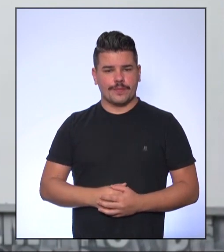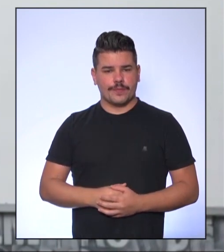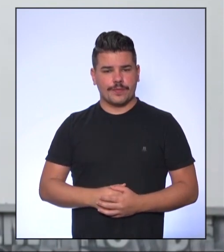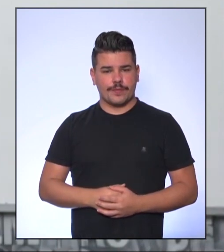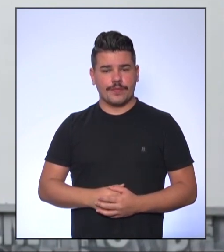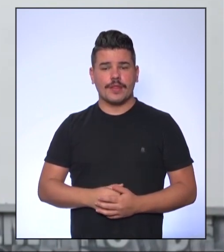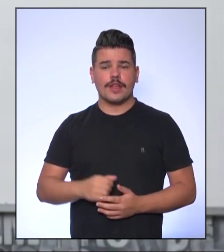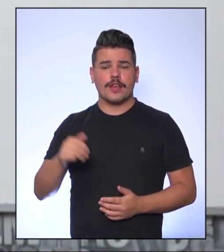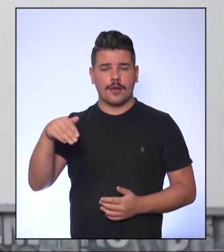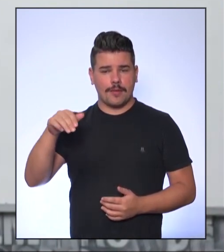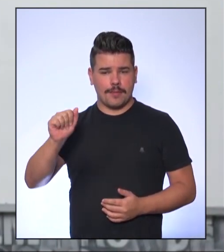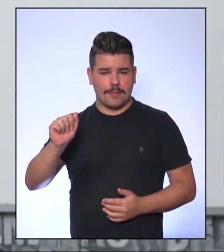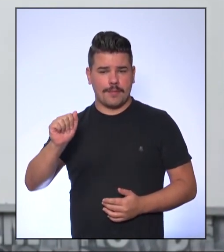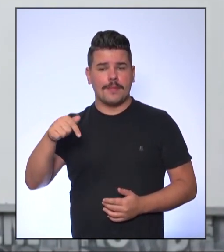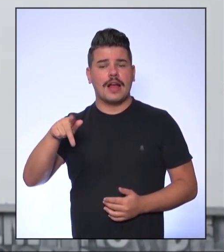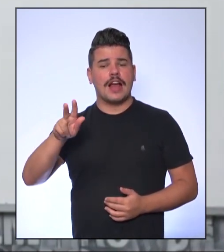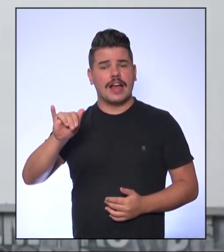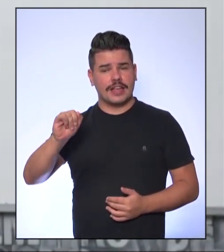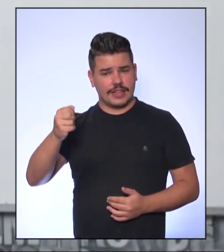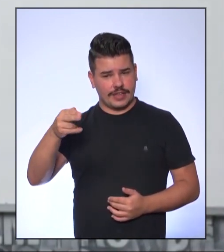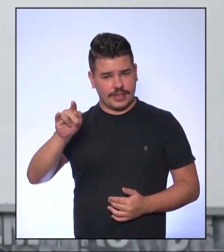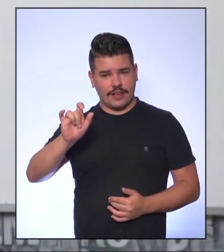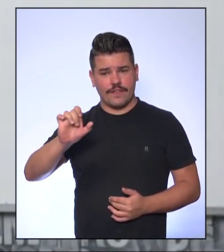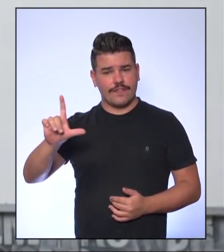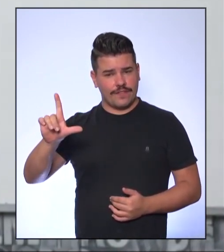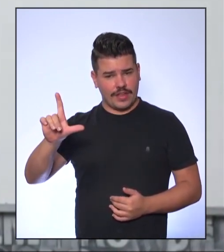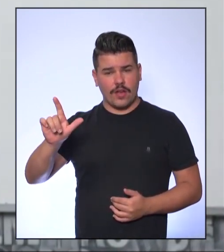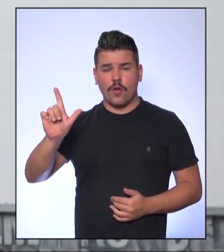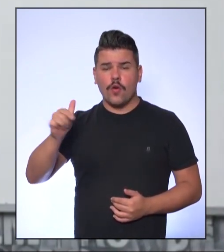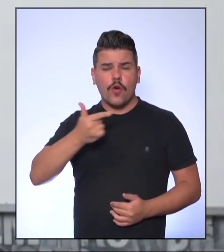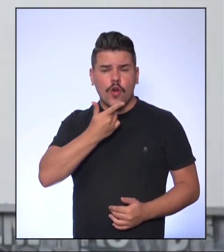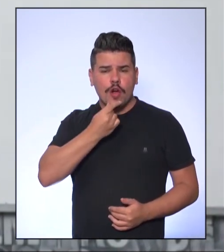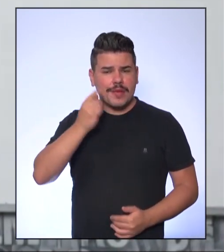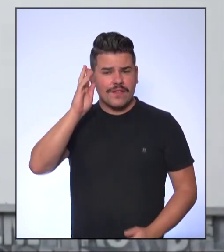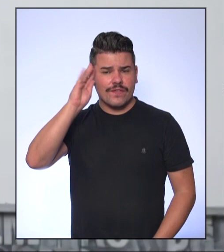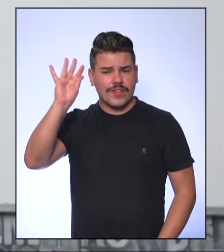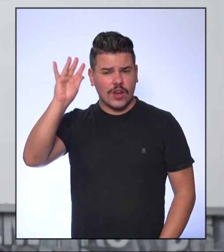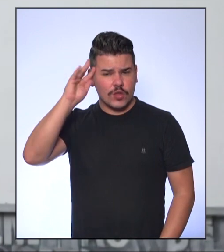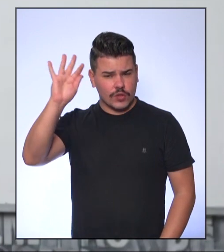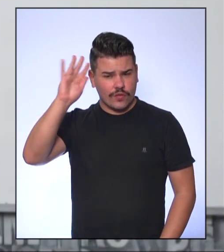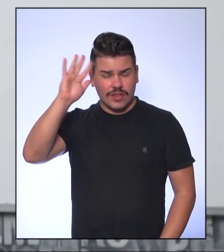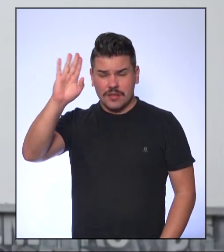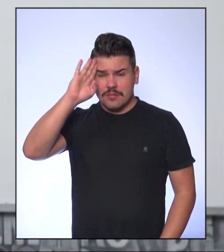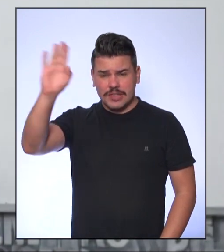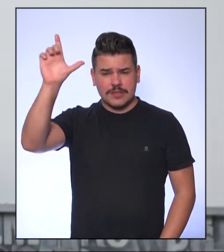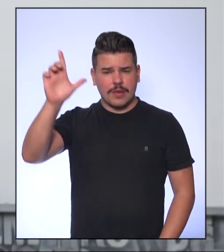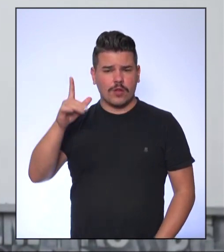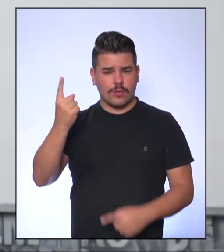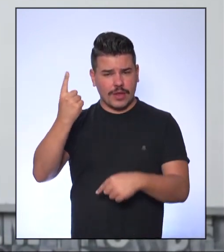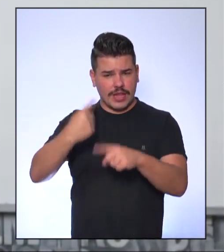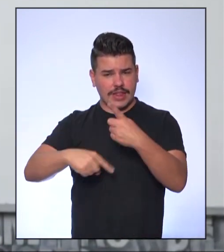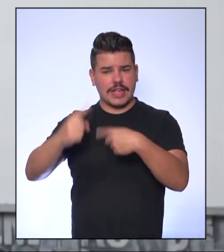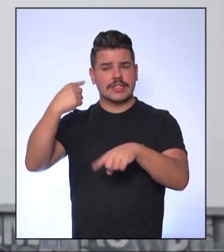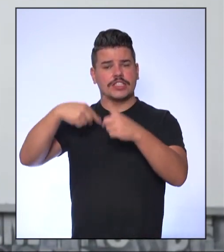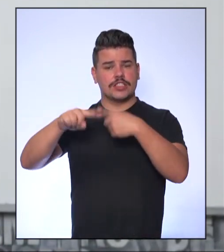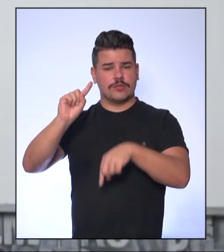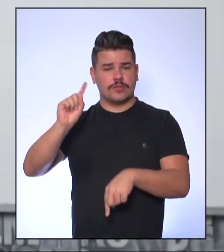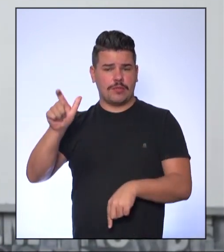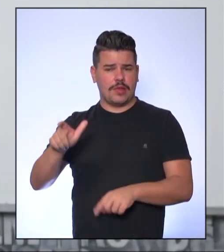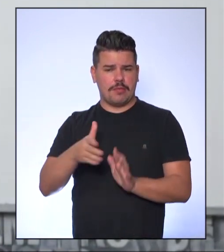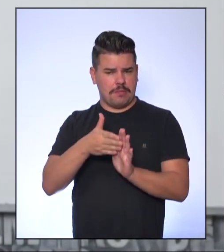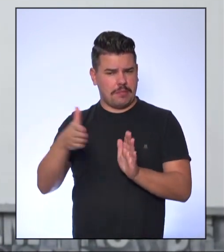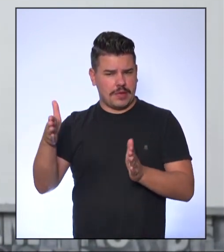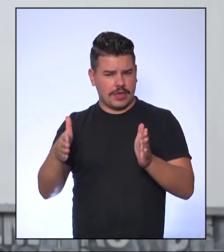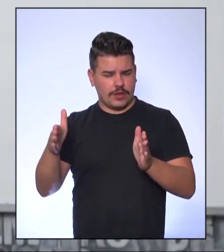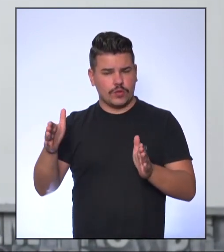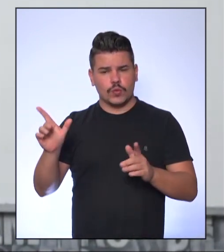Na filosofia, o mais importante teórico renascentista, né? Praticamente o único, ali junto com